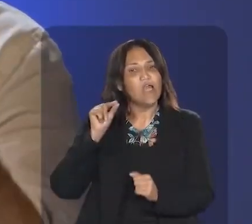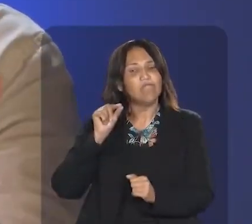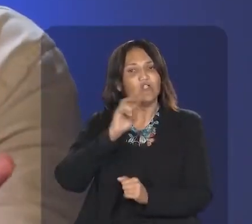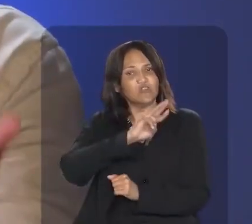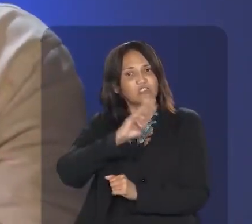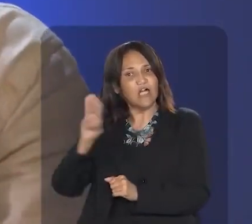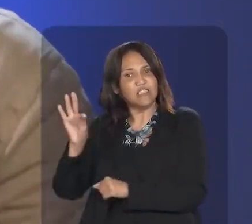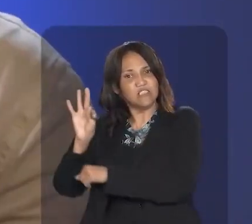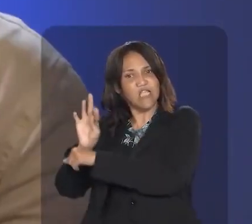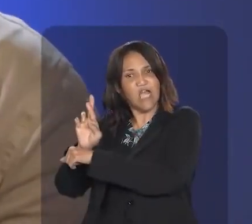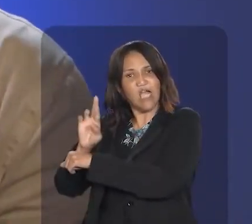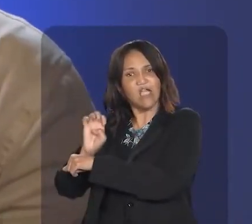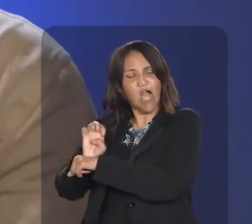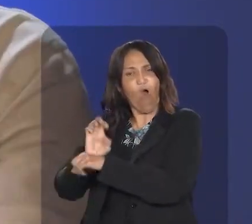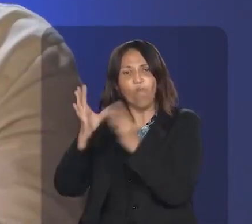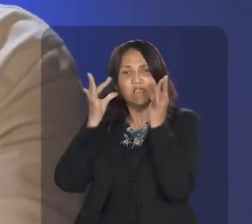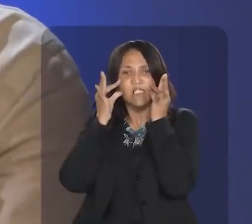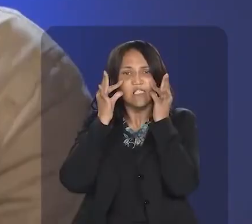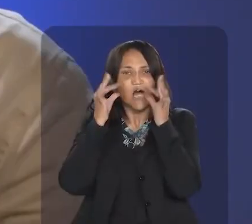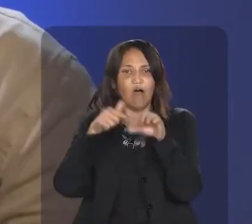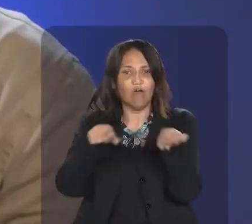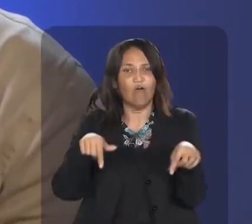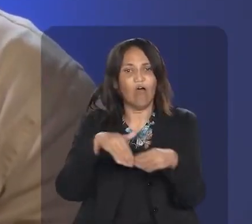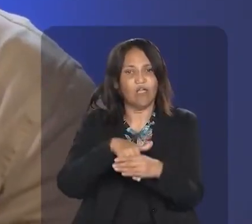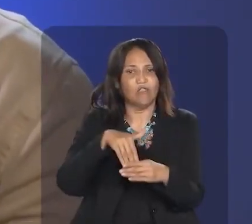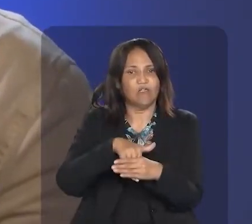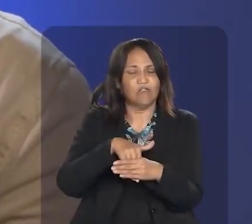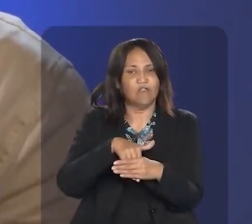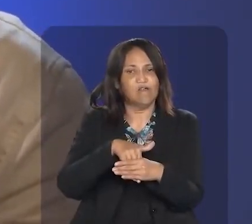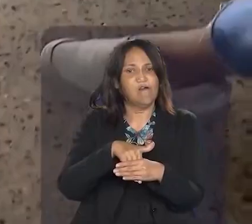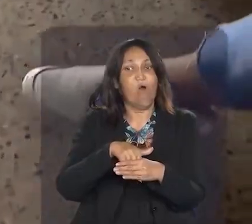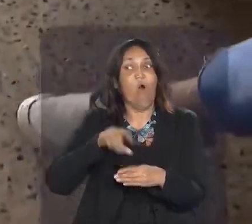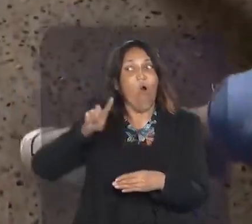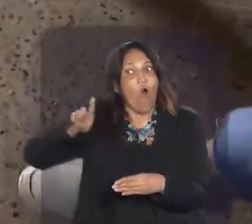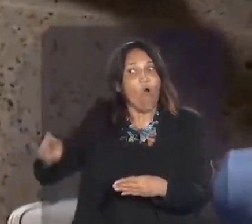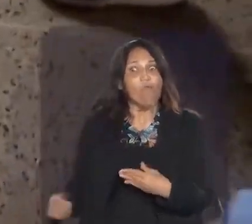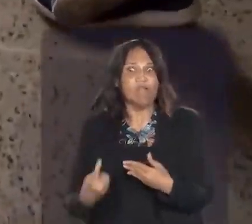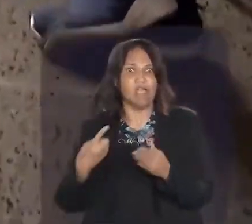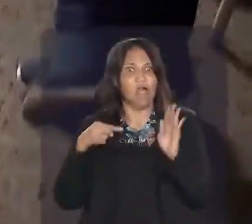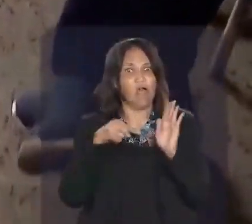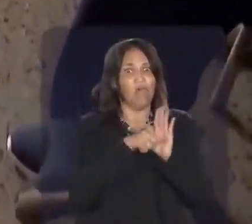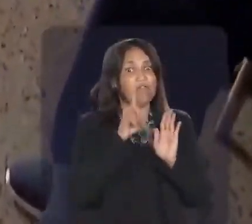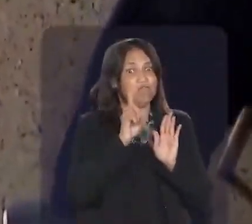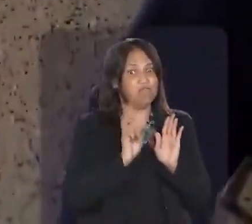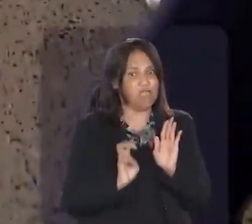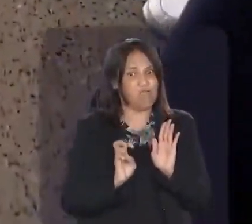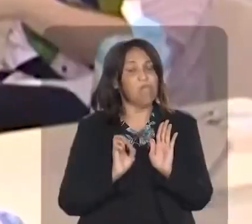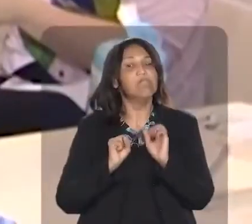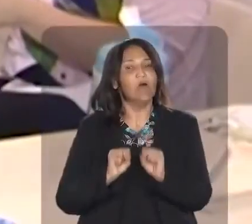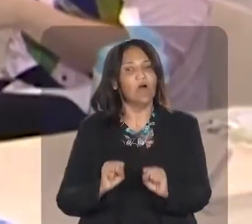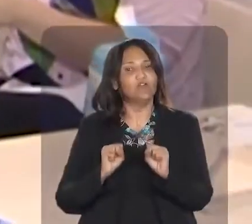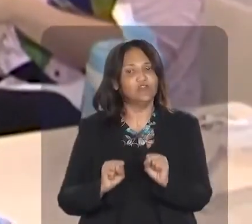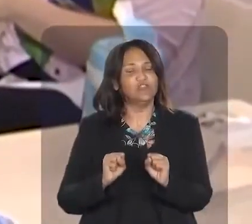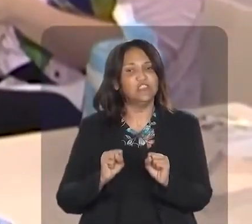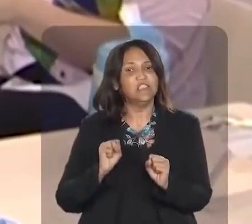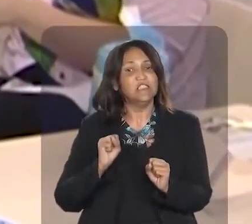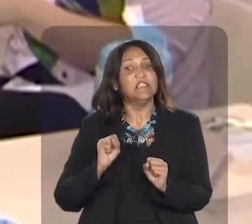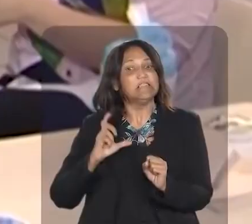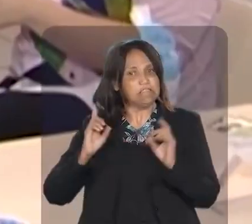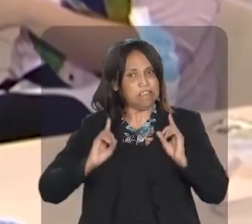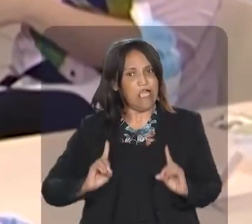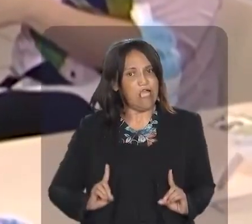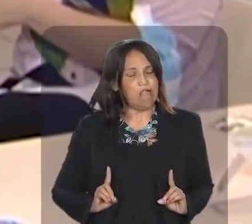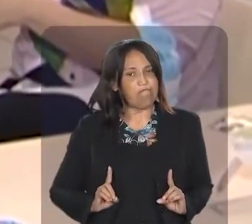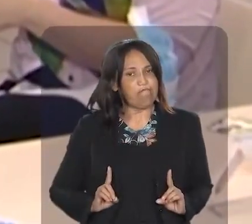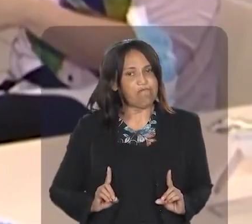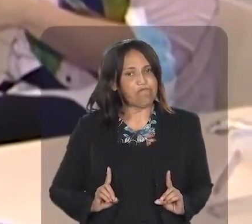nos sites dos TRS ou presencialmente no cartório eleitoral. Mais de 1,5 milhão de eleitoras e eleitores no Brasil têm